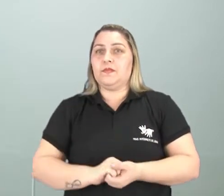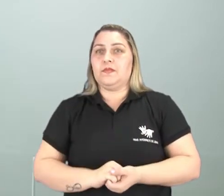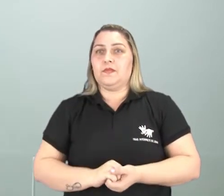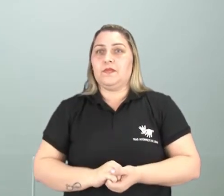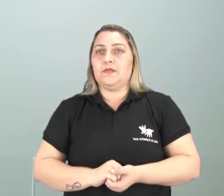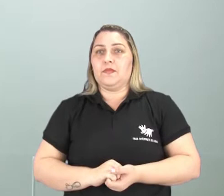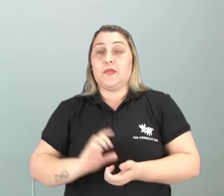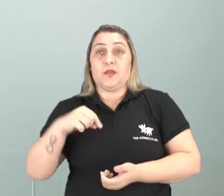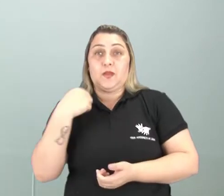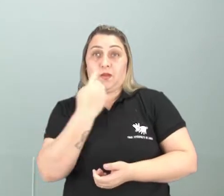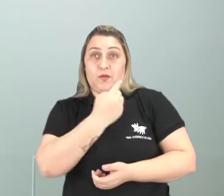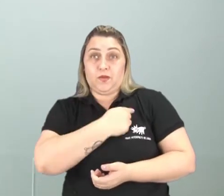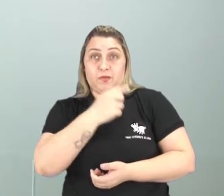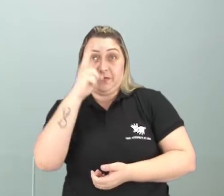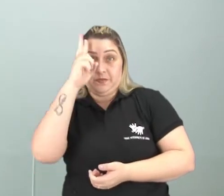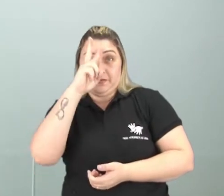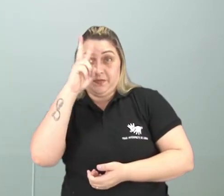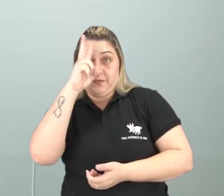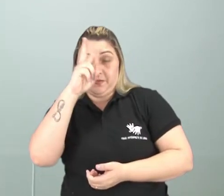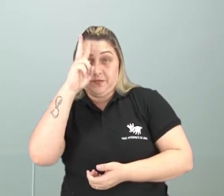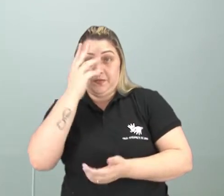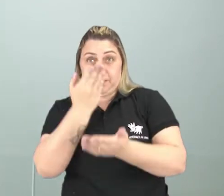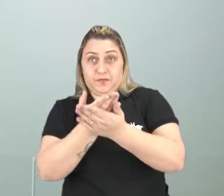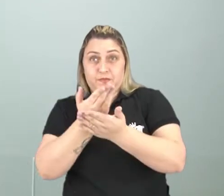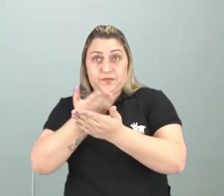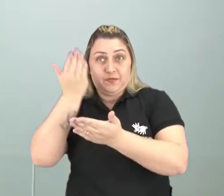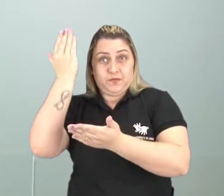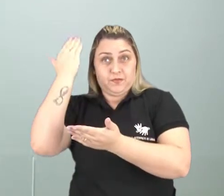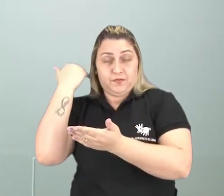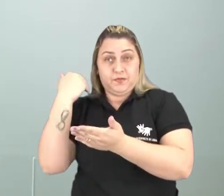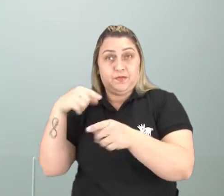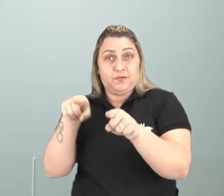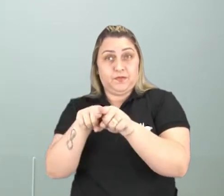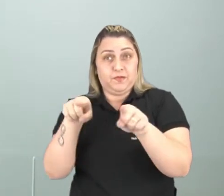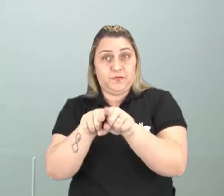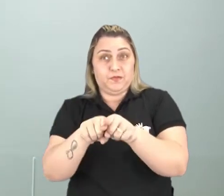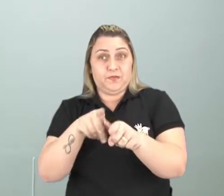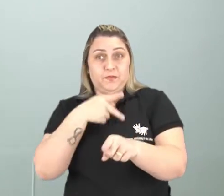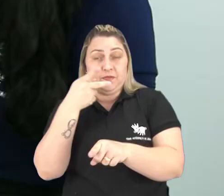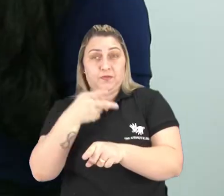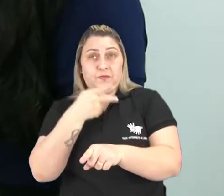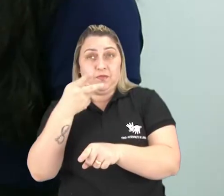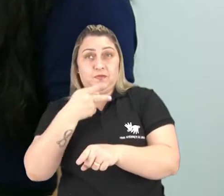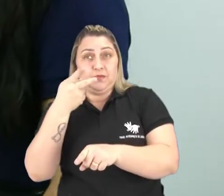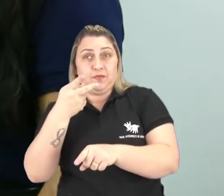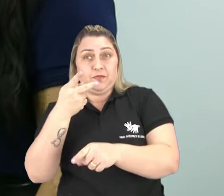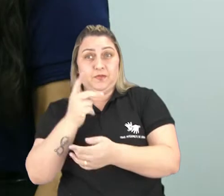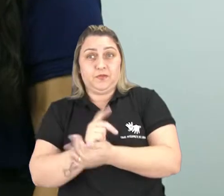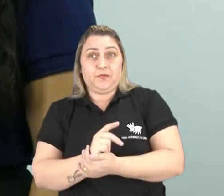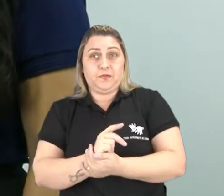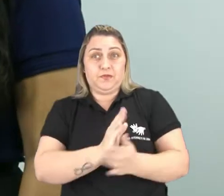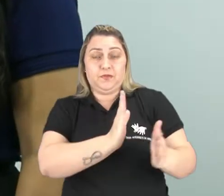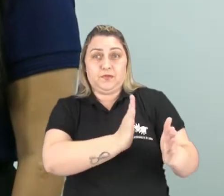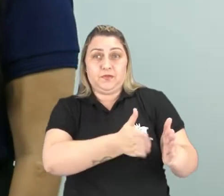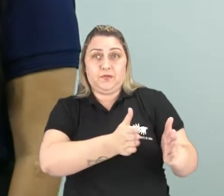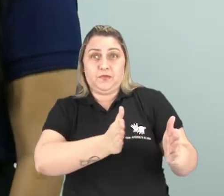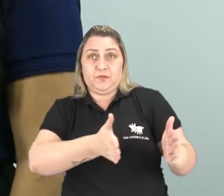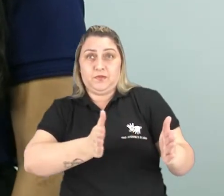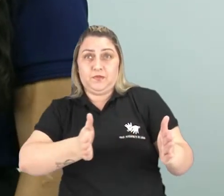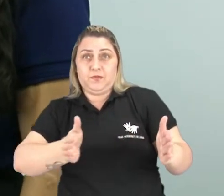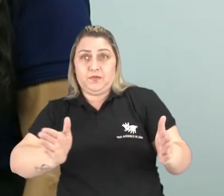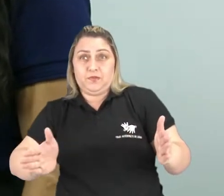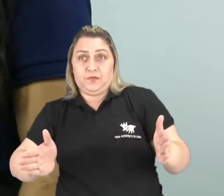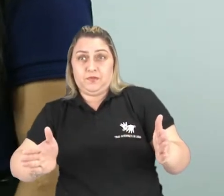nós podemos lembrar que na aula passada também falamos sobre as